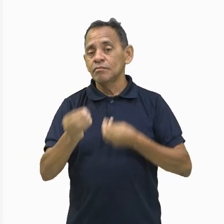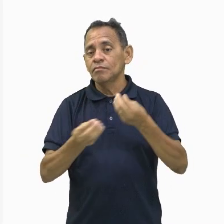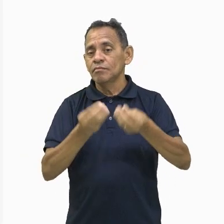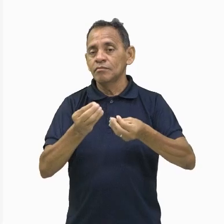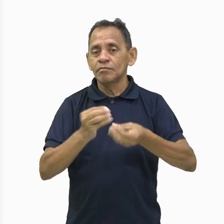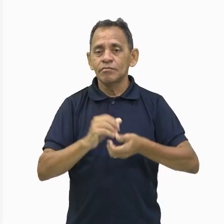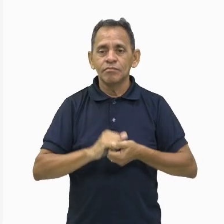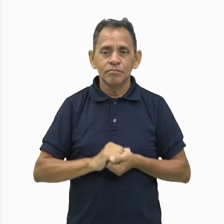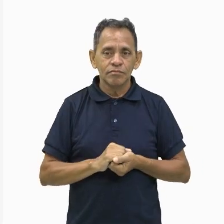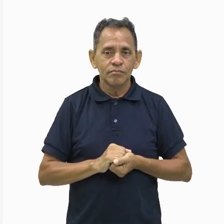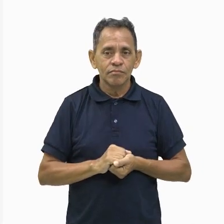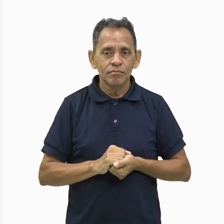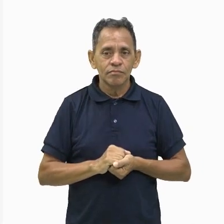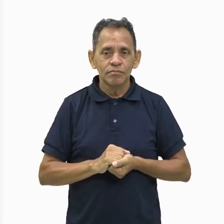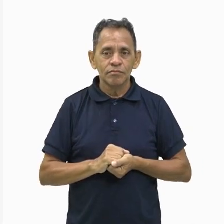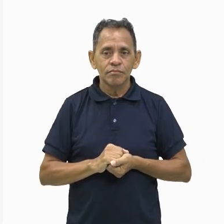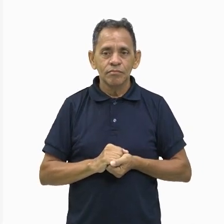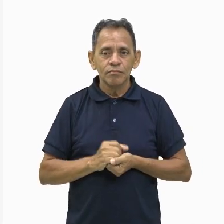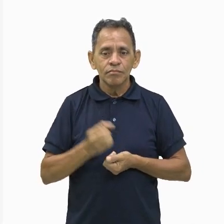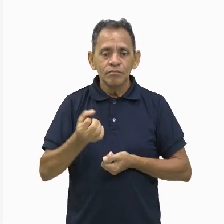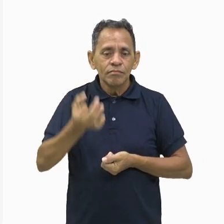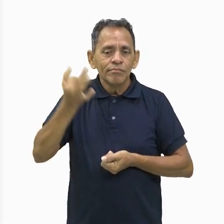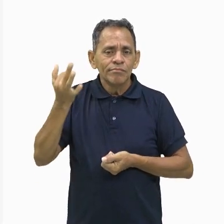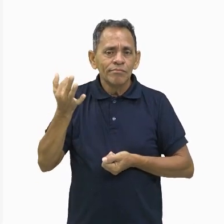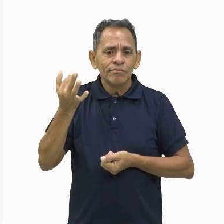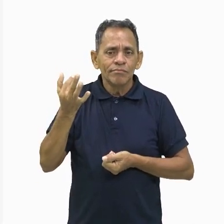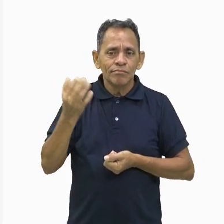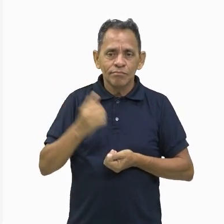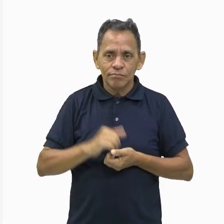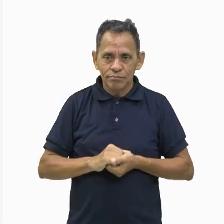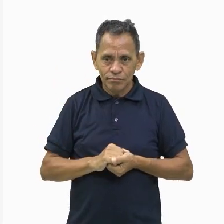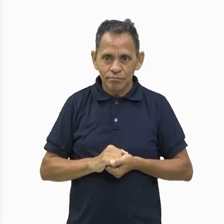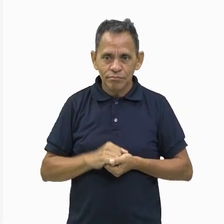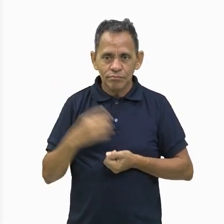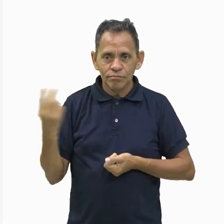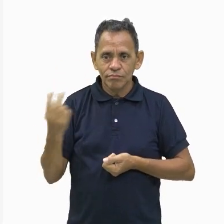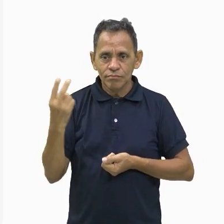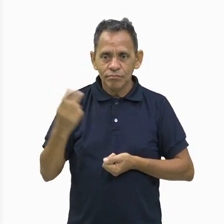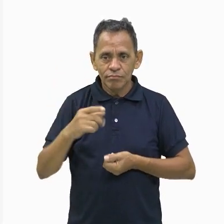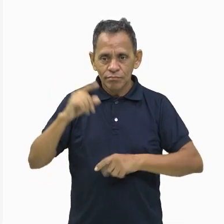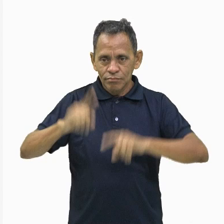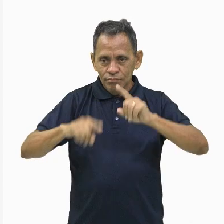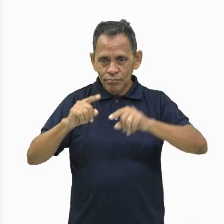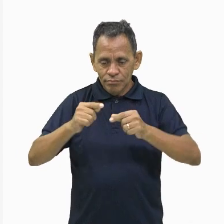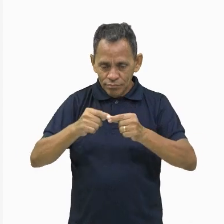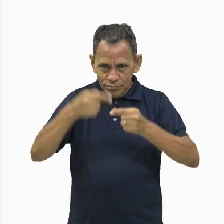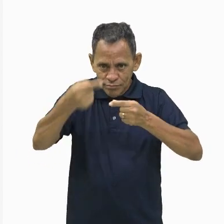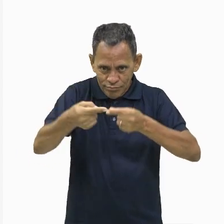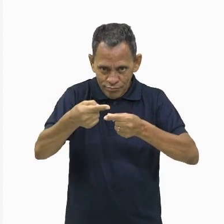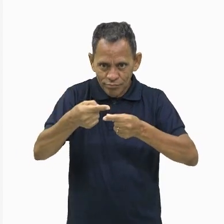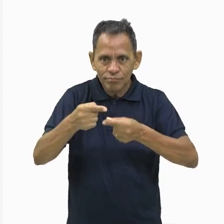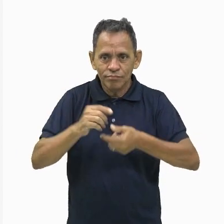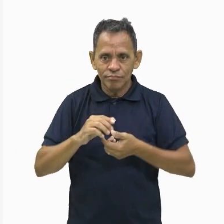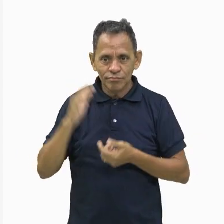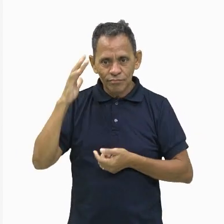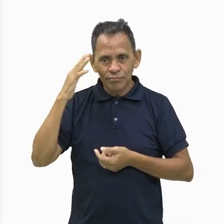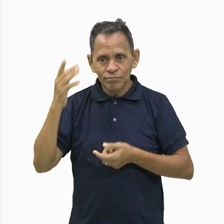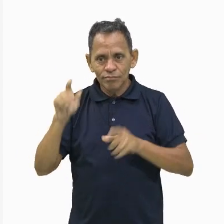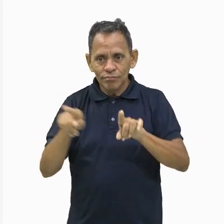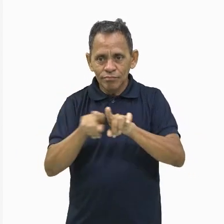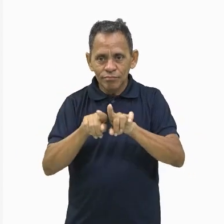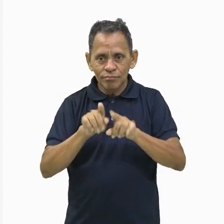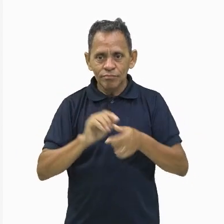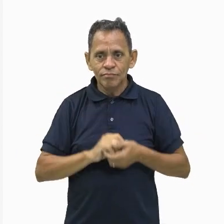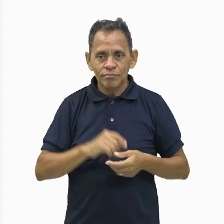para quanto? Quanto passou a custar, então, esse produto, o açaí, após esses aumentos? Pessoal, precisamos deixar duas